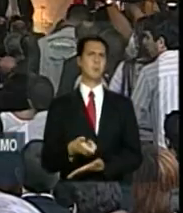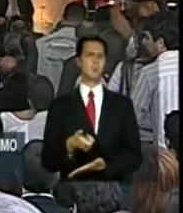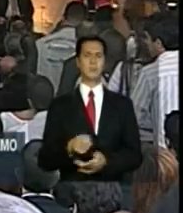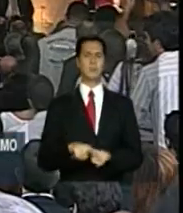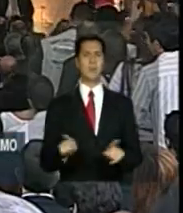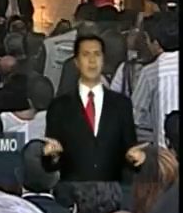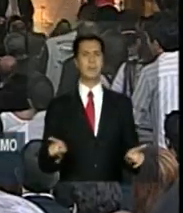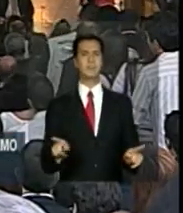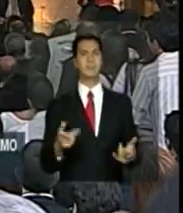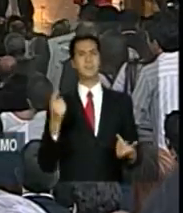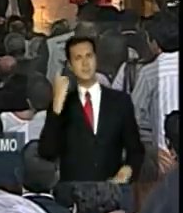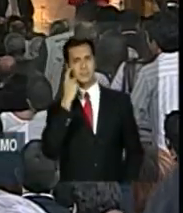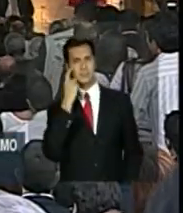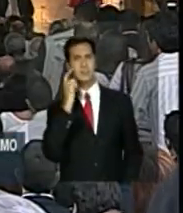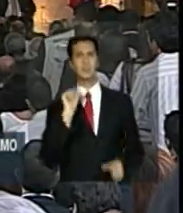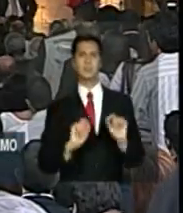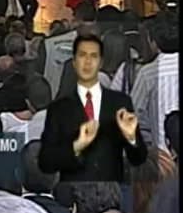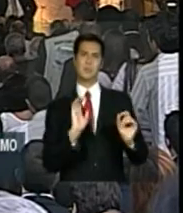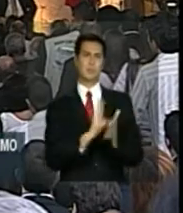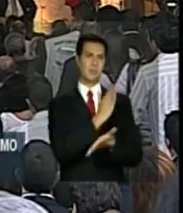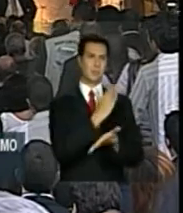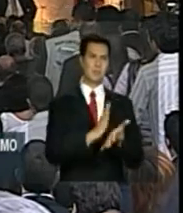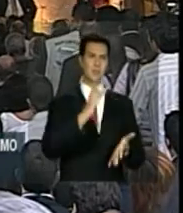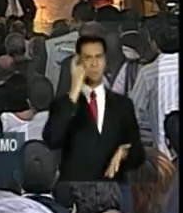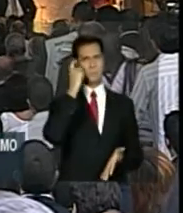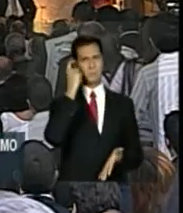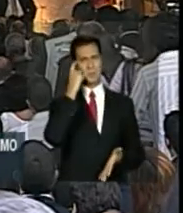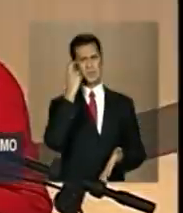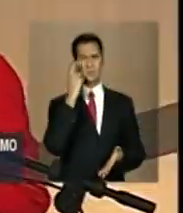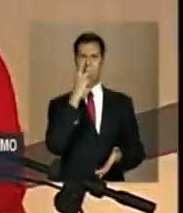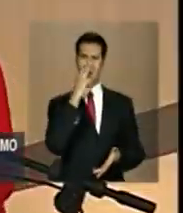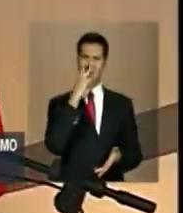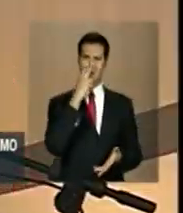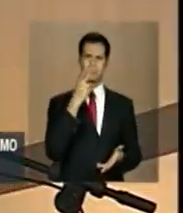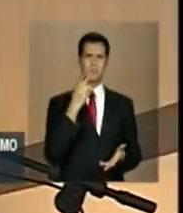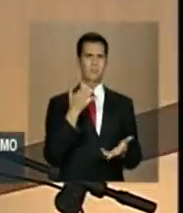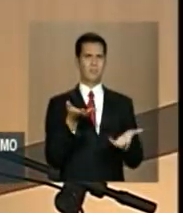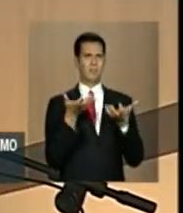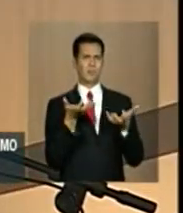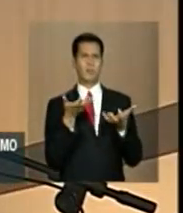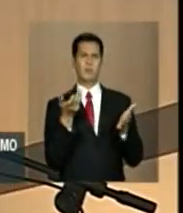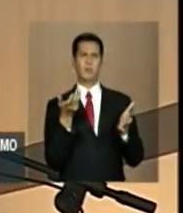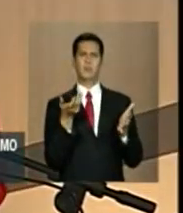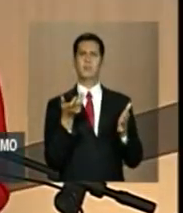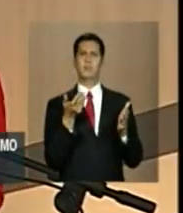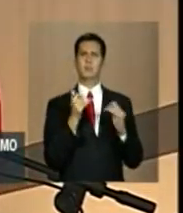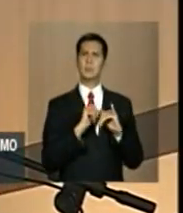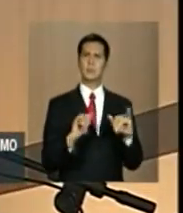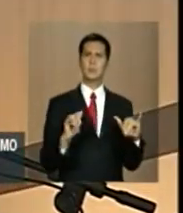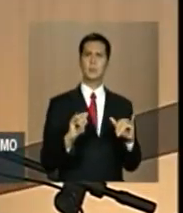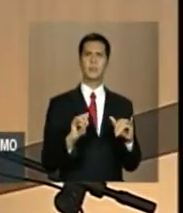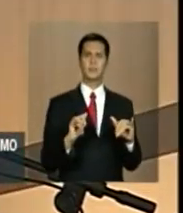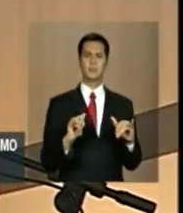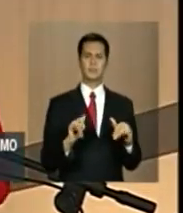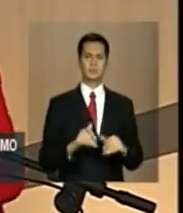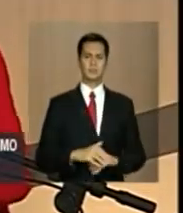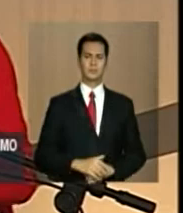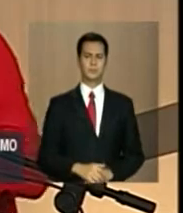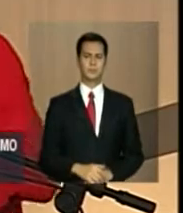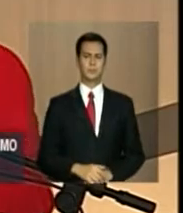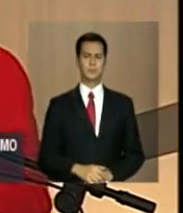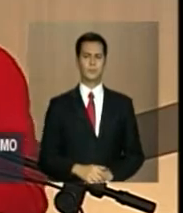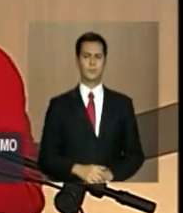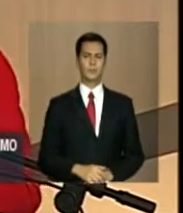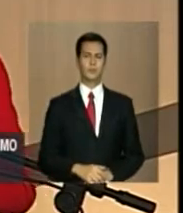estranho aqueles que defendem uma situação absolutamente improvável, é que